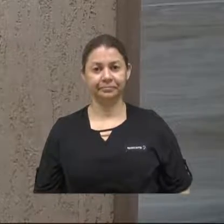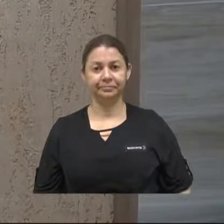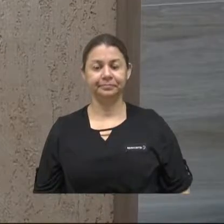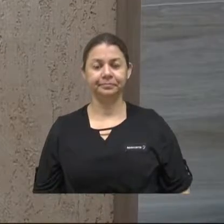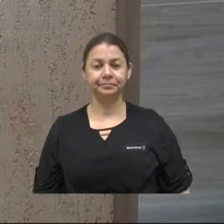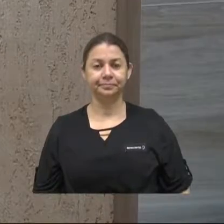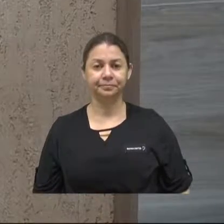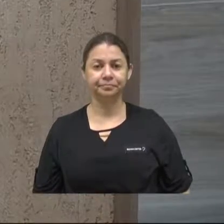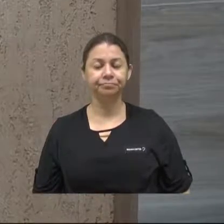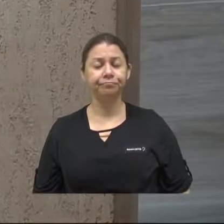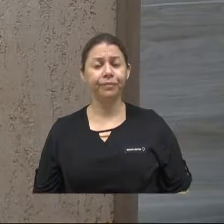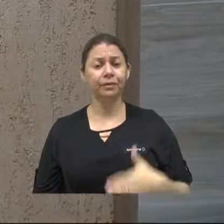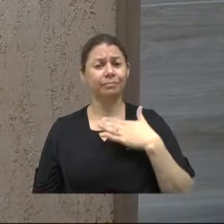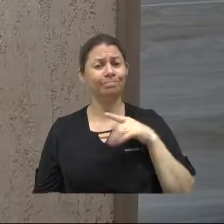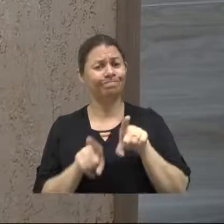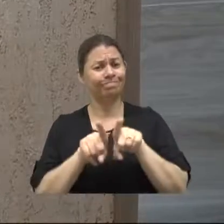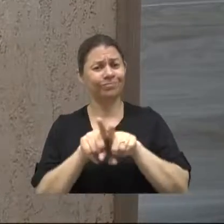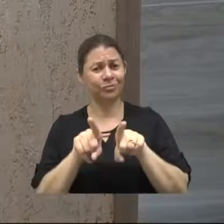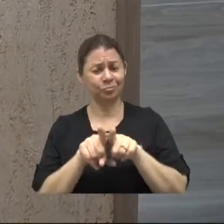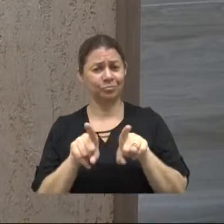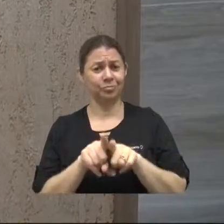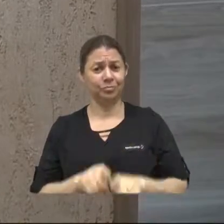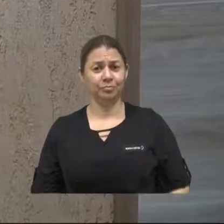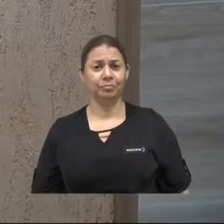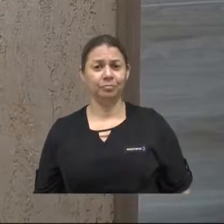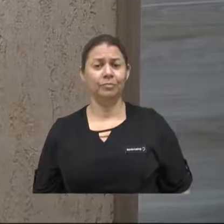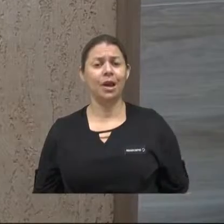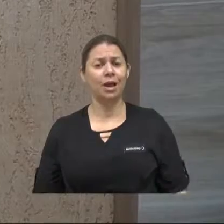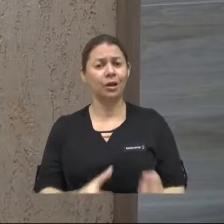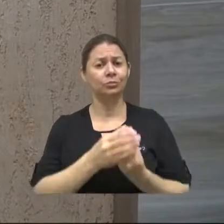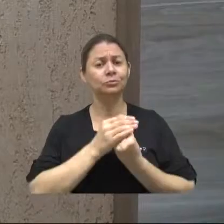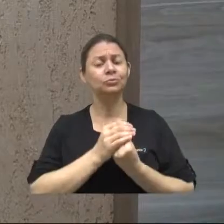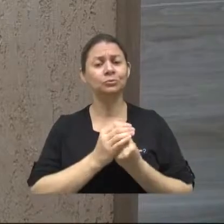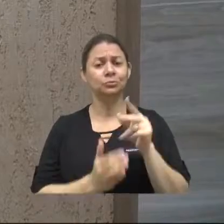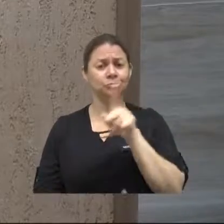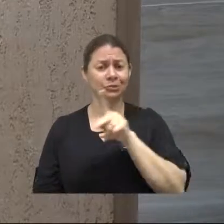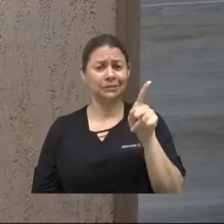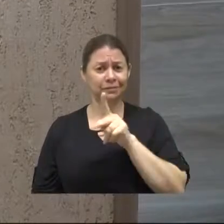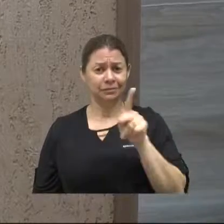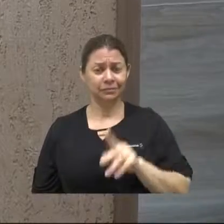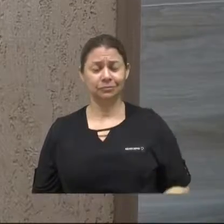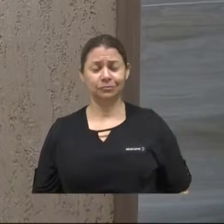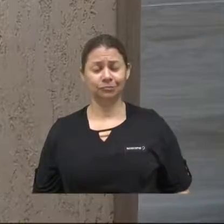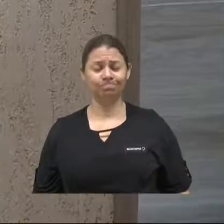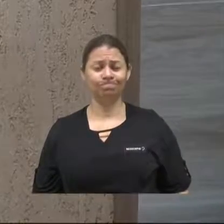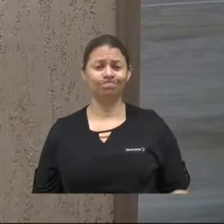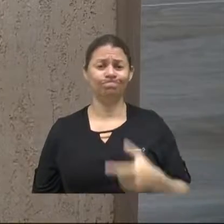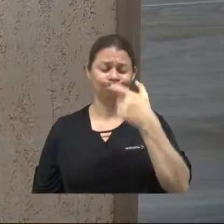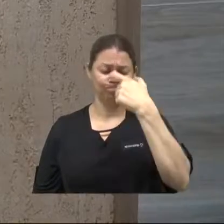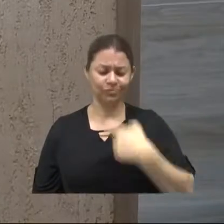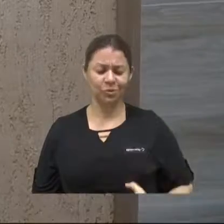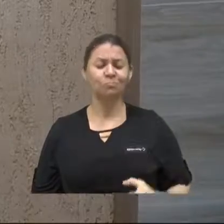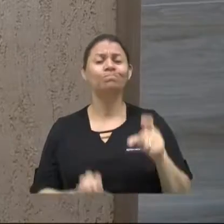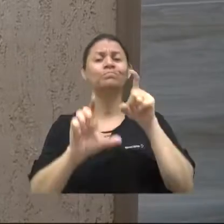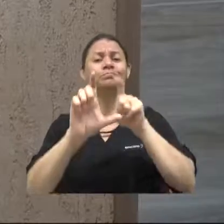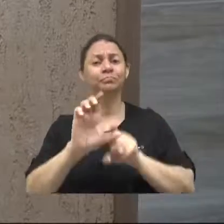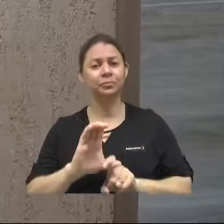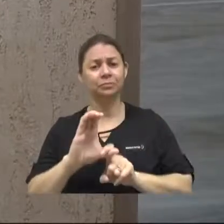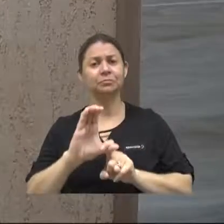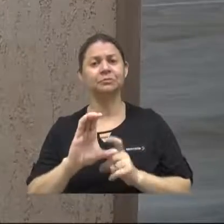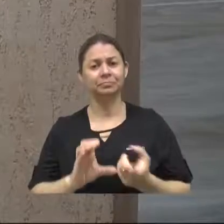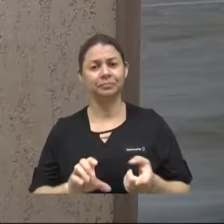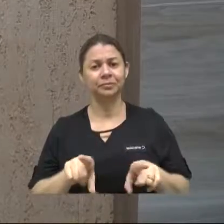vou depender de cada uma das atitudes do presidente. Mas vou ajudá-lo,